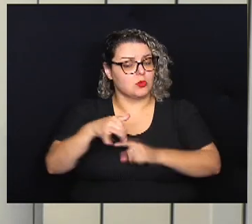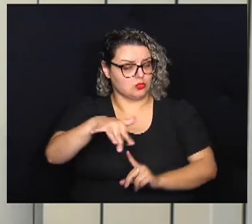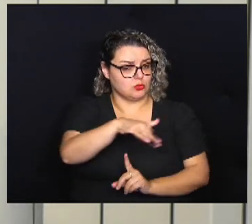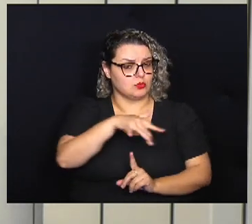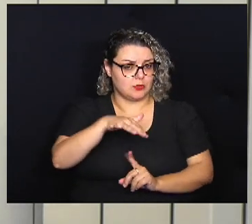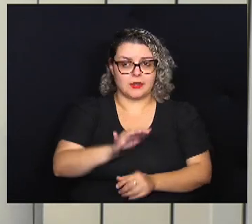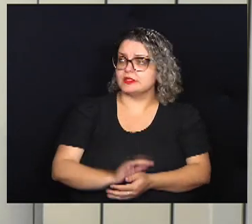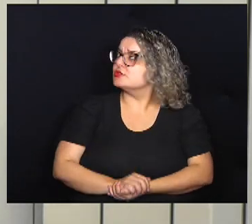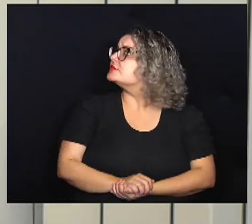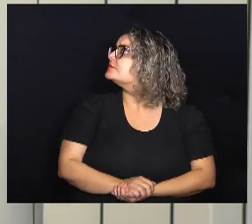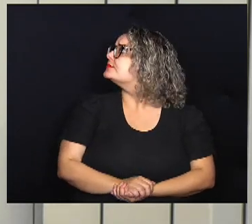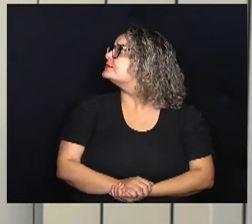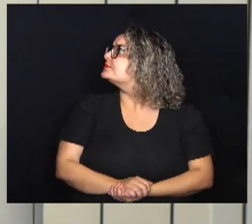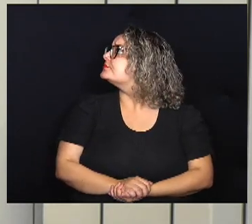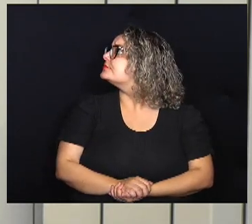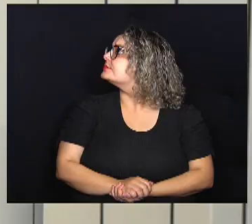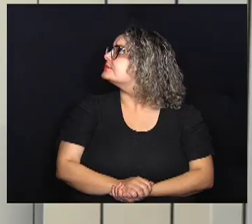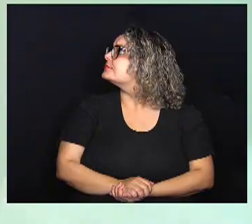ambiente.